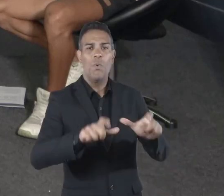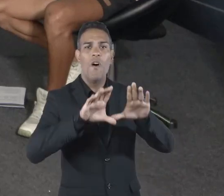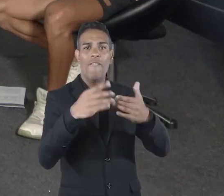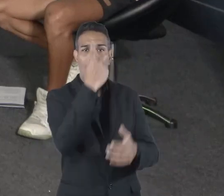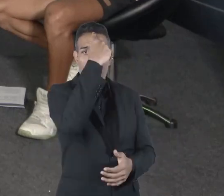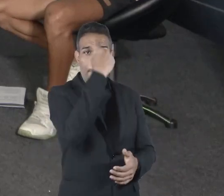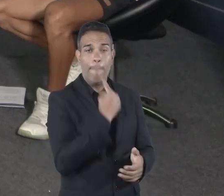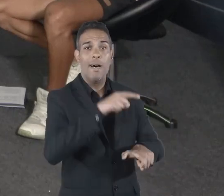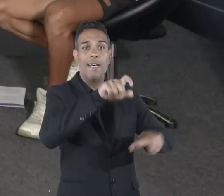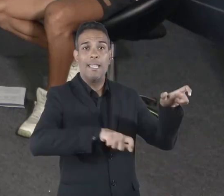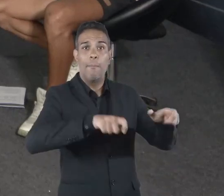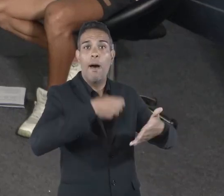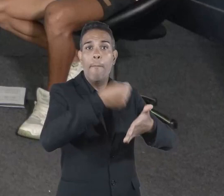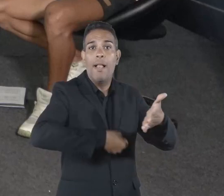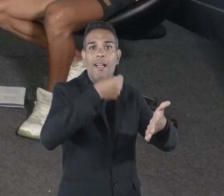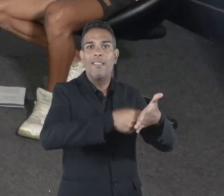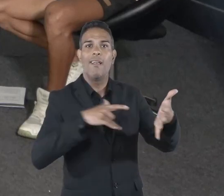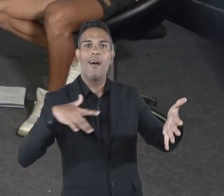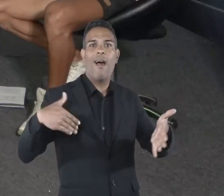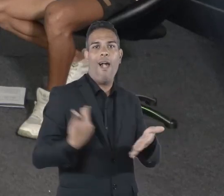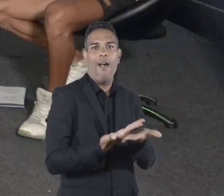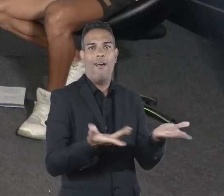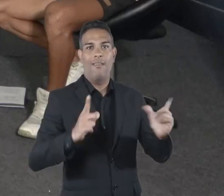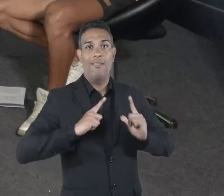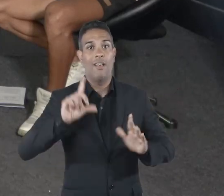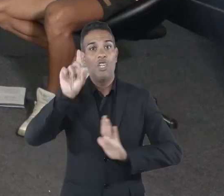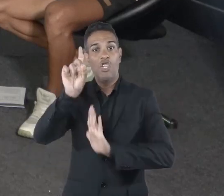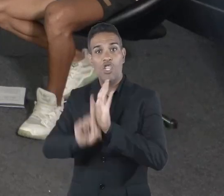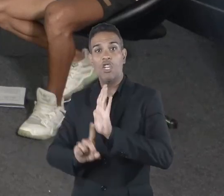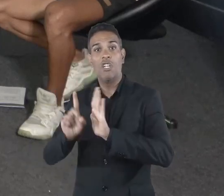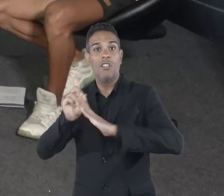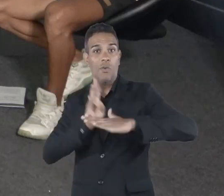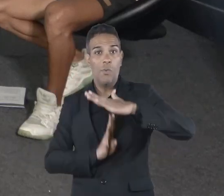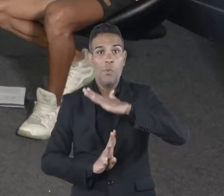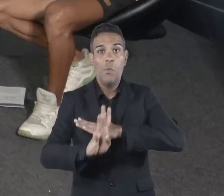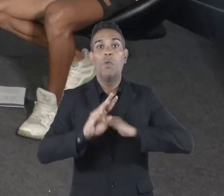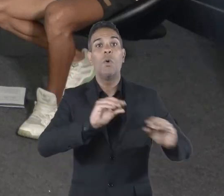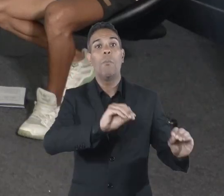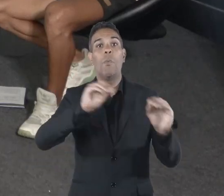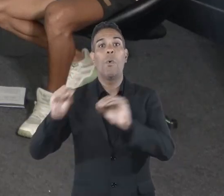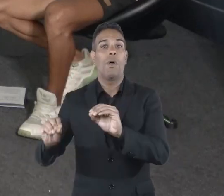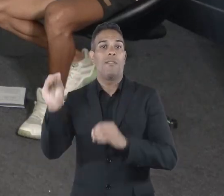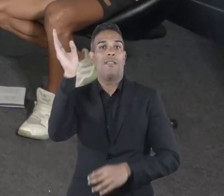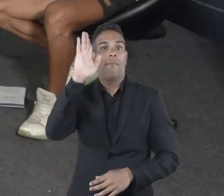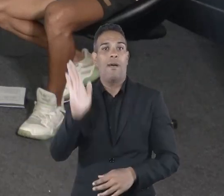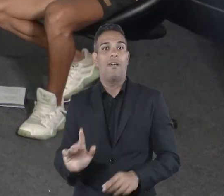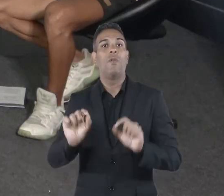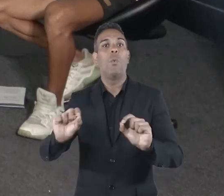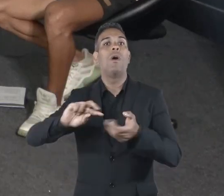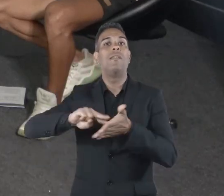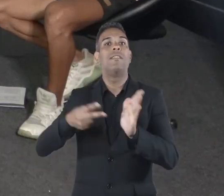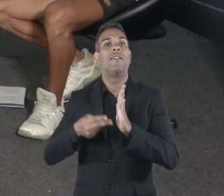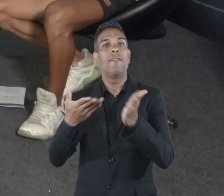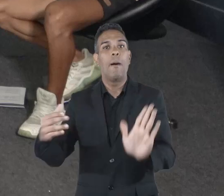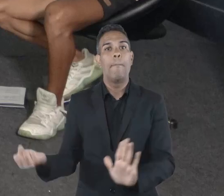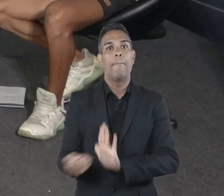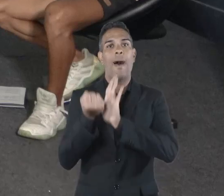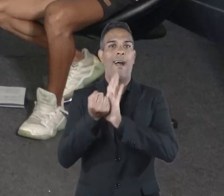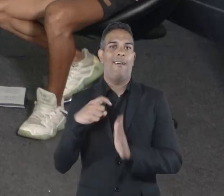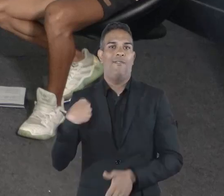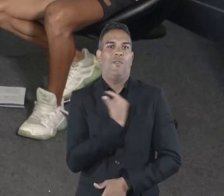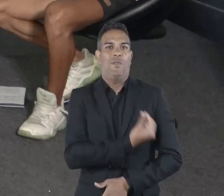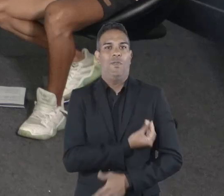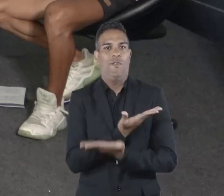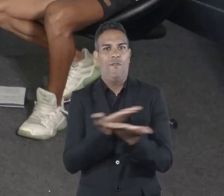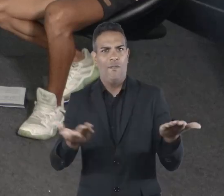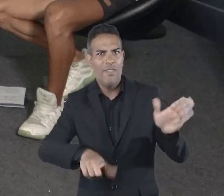de ter Marrom, esse perfil de trabalhar a militância, as questões de direito de migrar virou uma